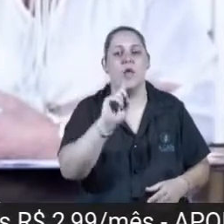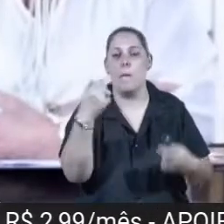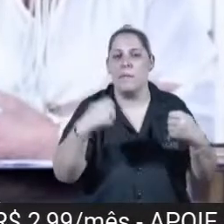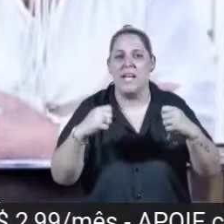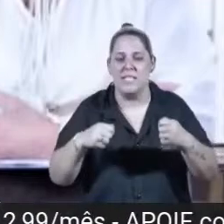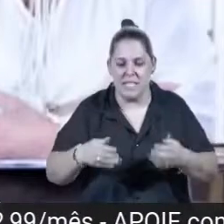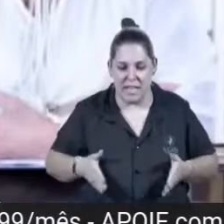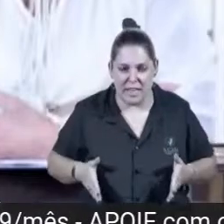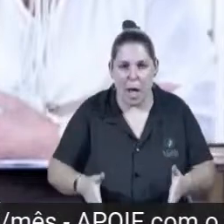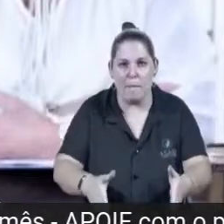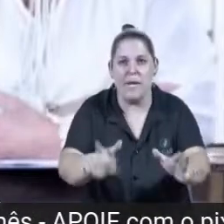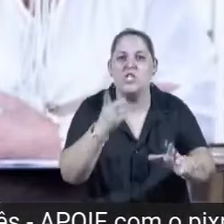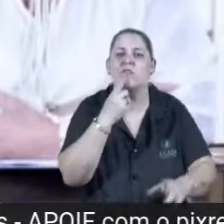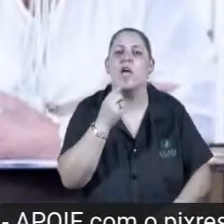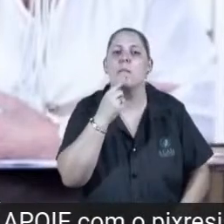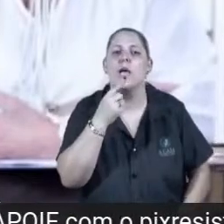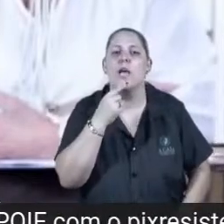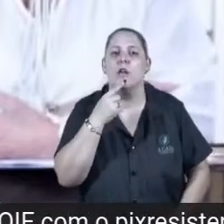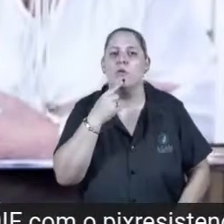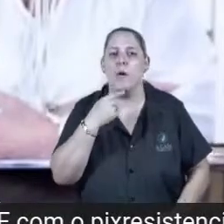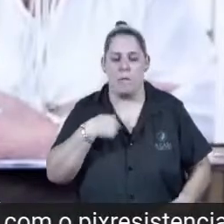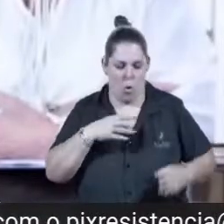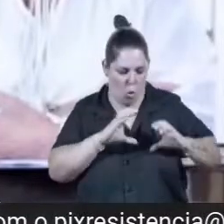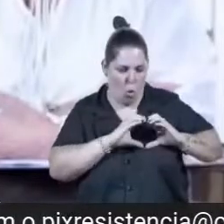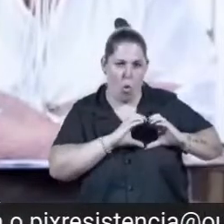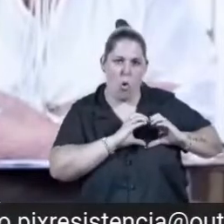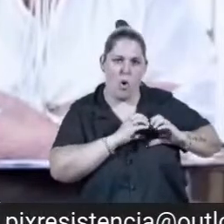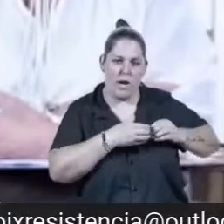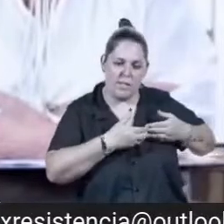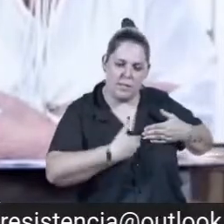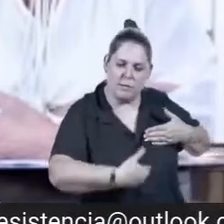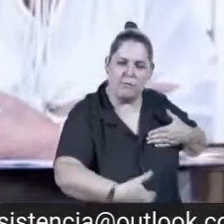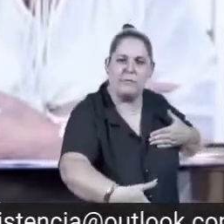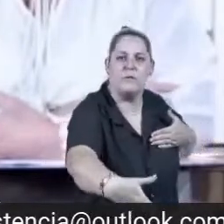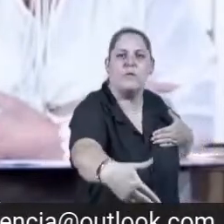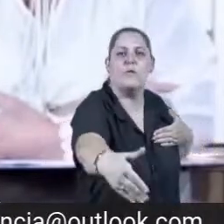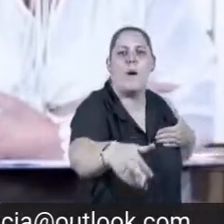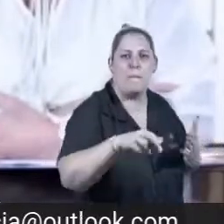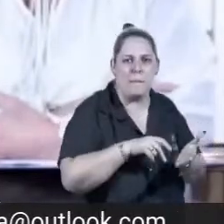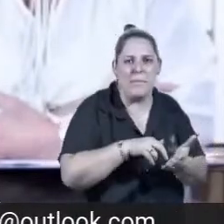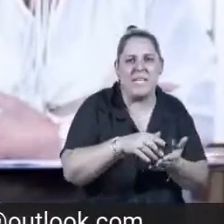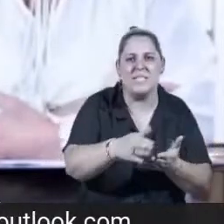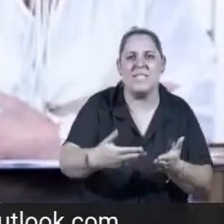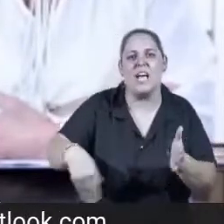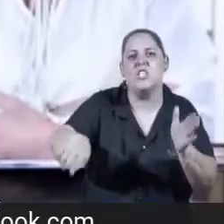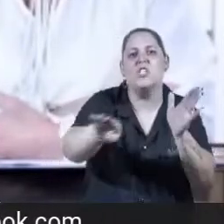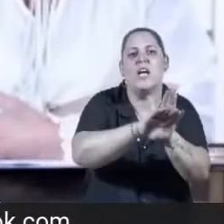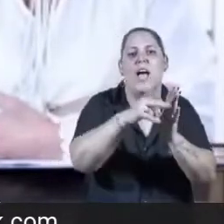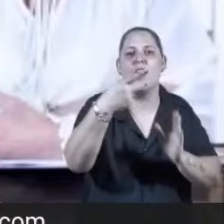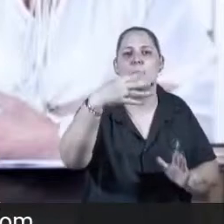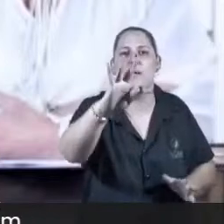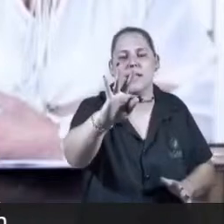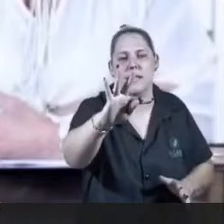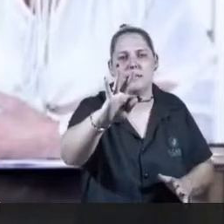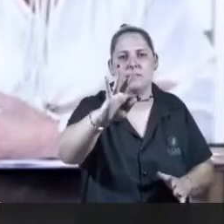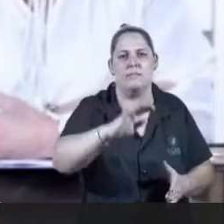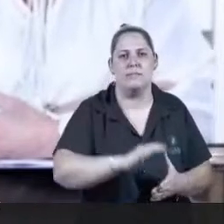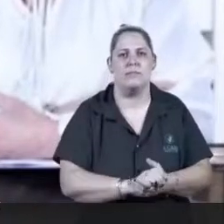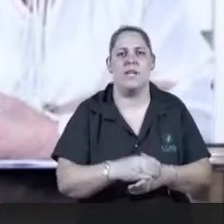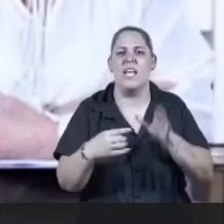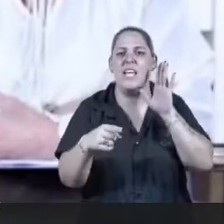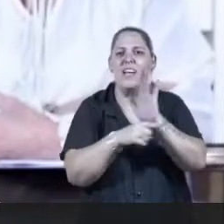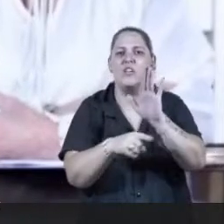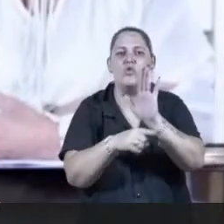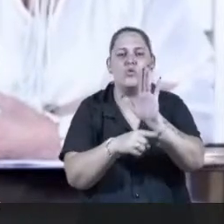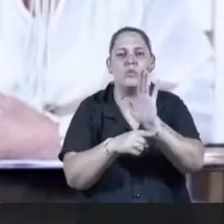Eu estou colocando o meu coração no chão para você pisar e adentrar dentro do Partido dos Trabalhadores e